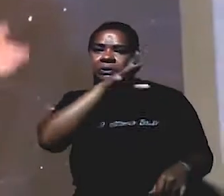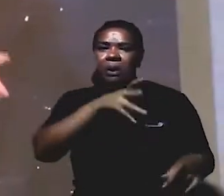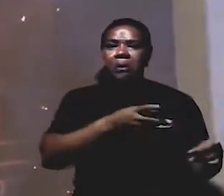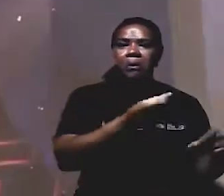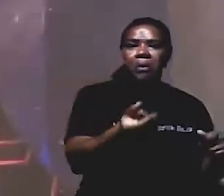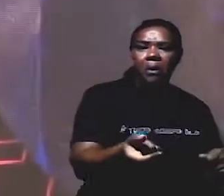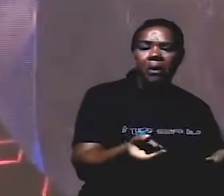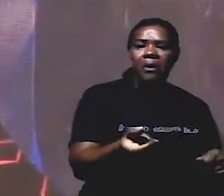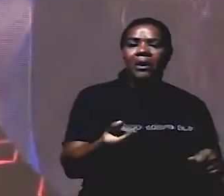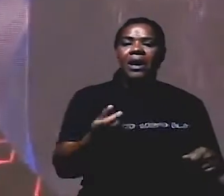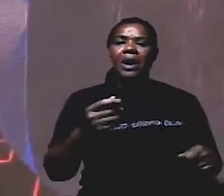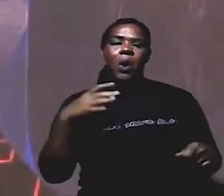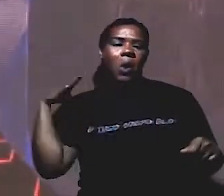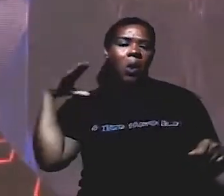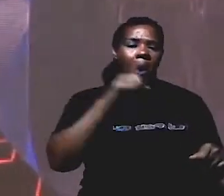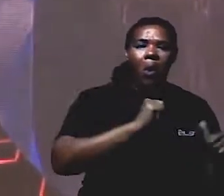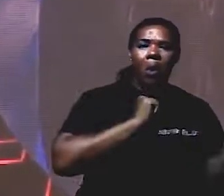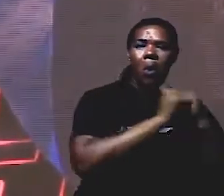Simei corre atrás deles.